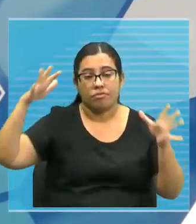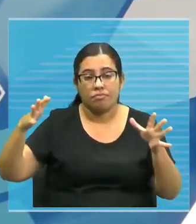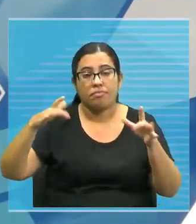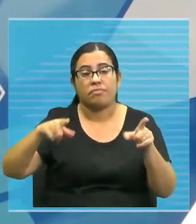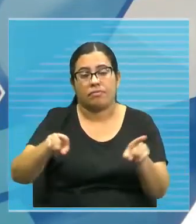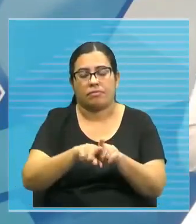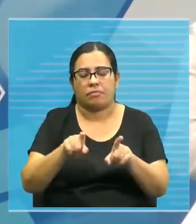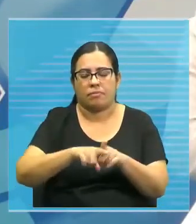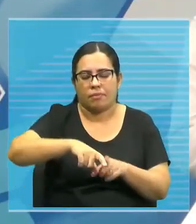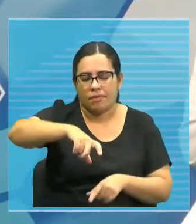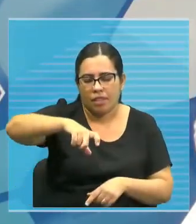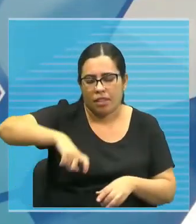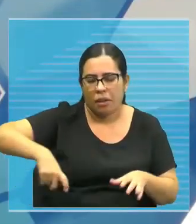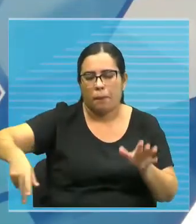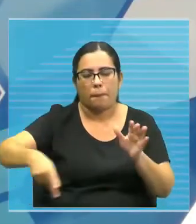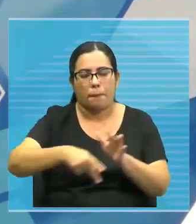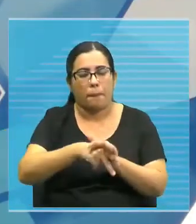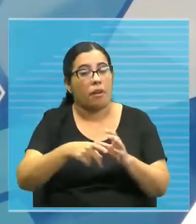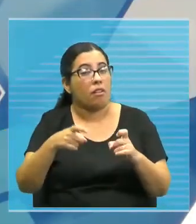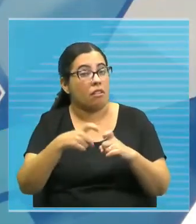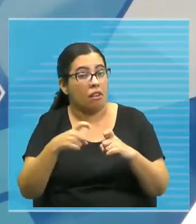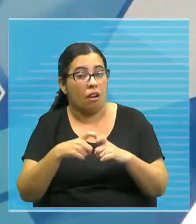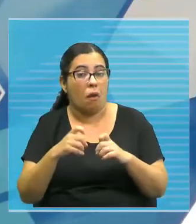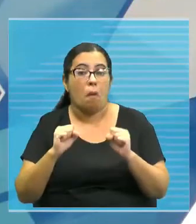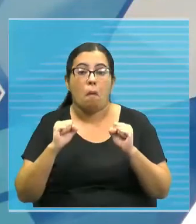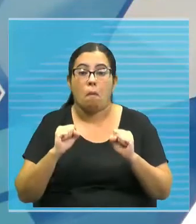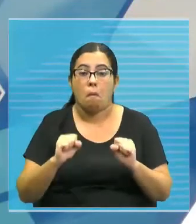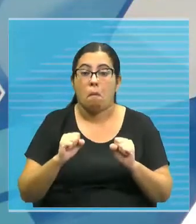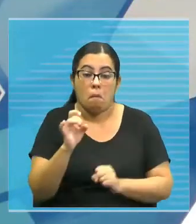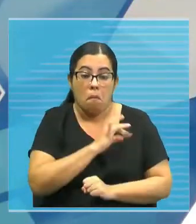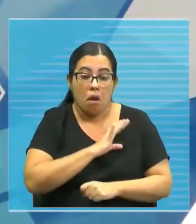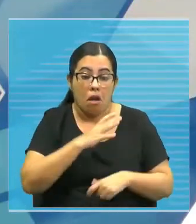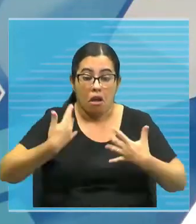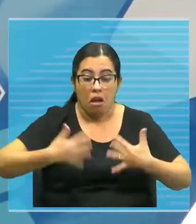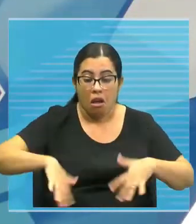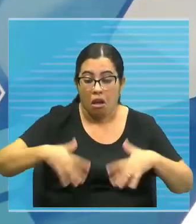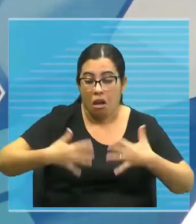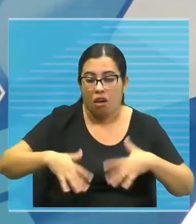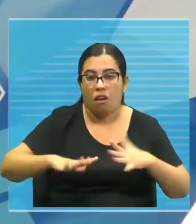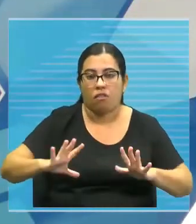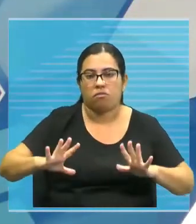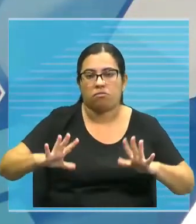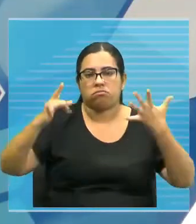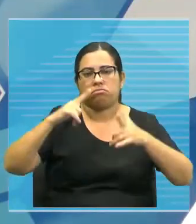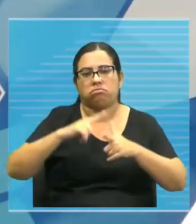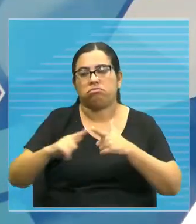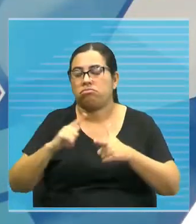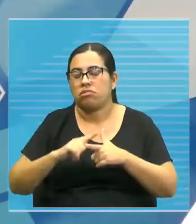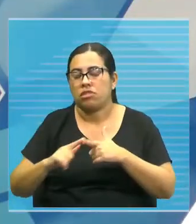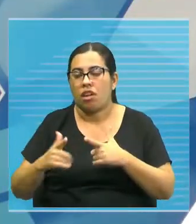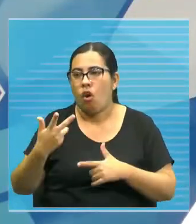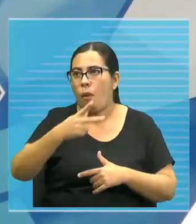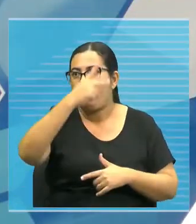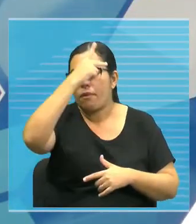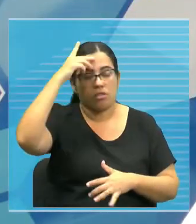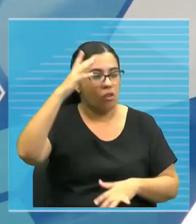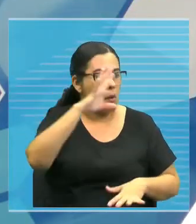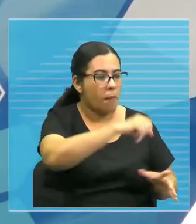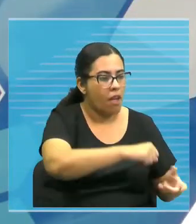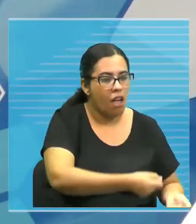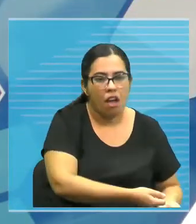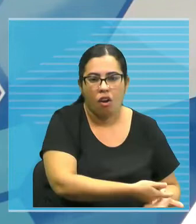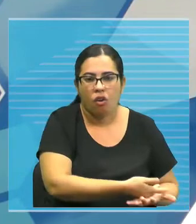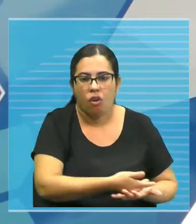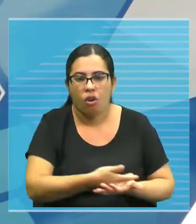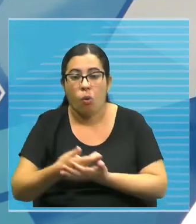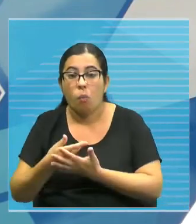saúde dele, porque ele tem medo de acontecer alguma coisa e ele não ter como as pessoas socorrerem por não